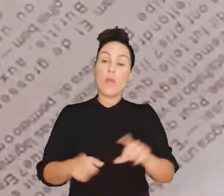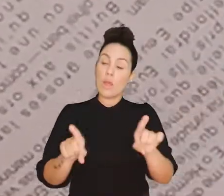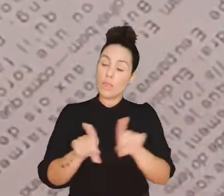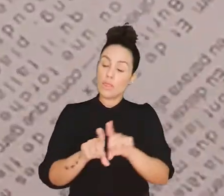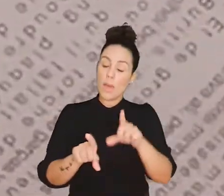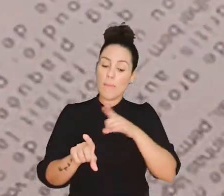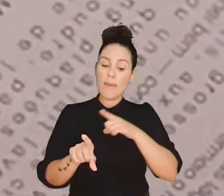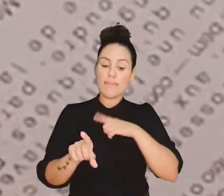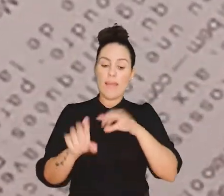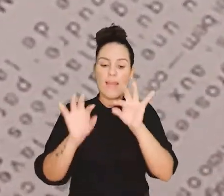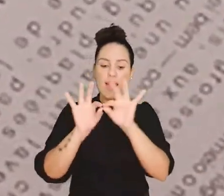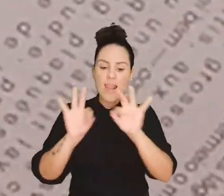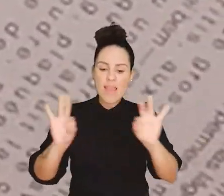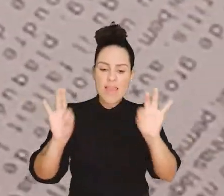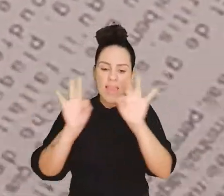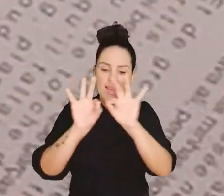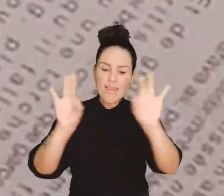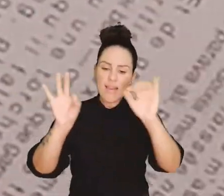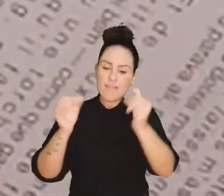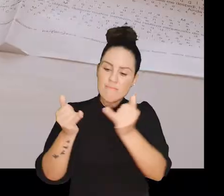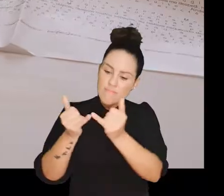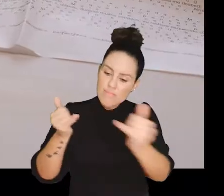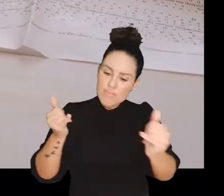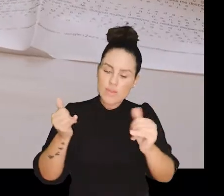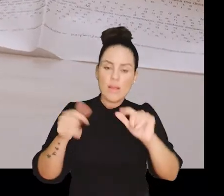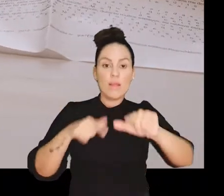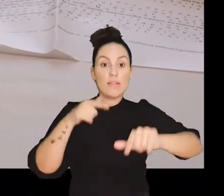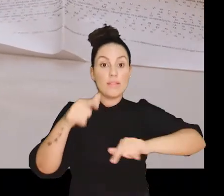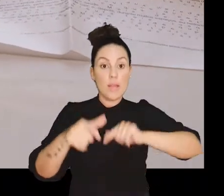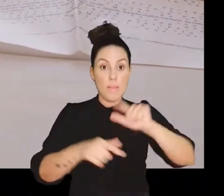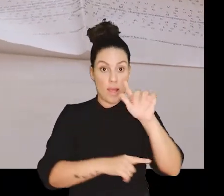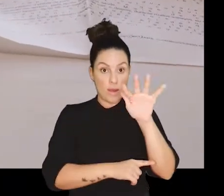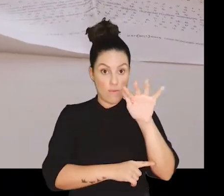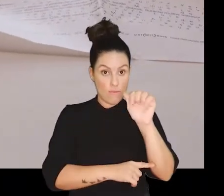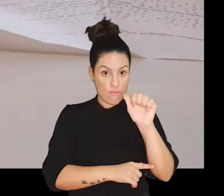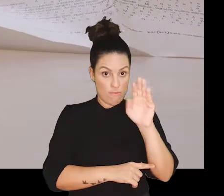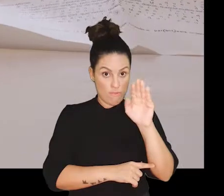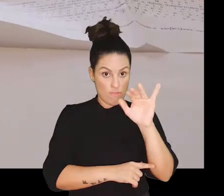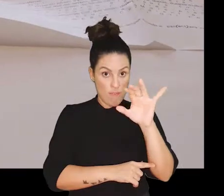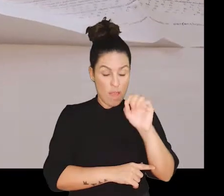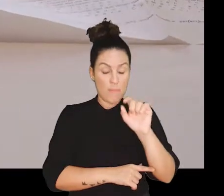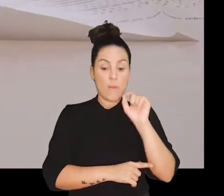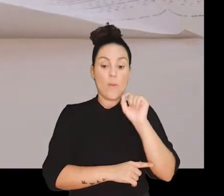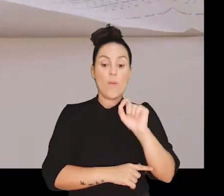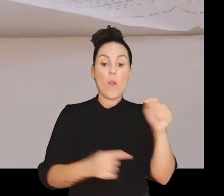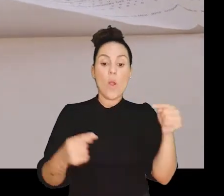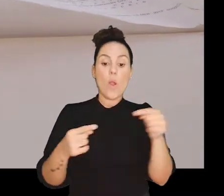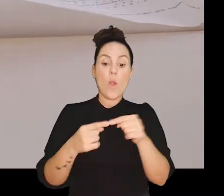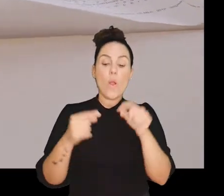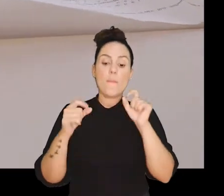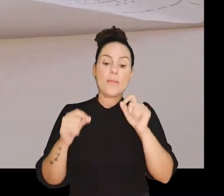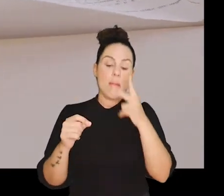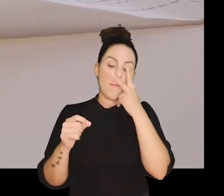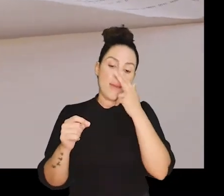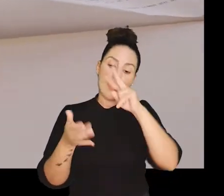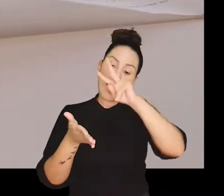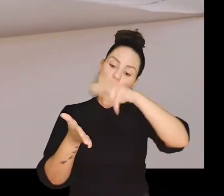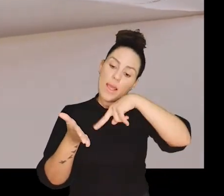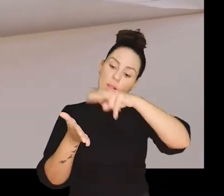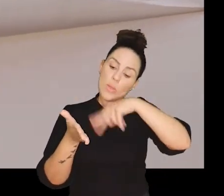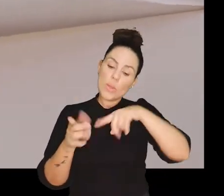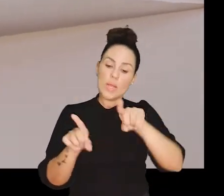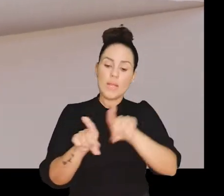As linhas no trabalho de Fábio Moraes tanto têm um tratamento gráfico que corresponde à leitura e às dificuldades de